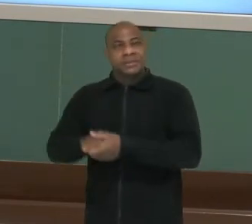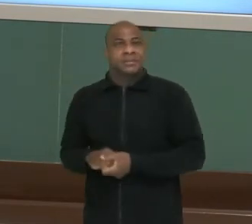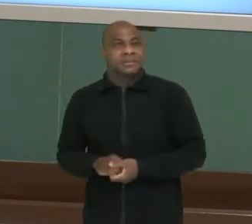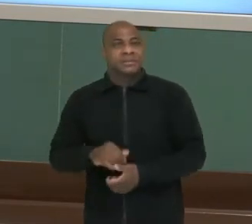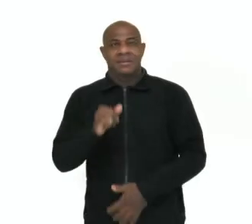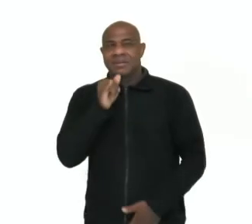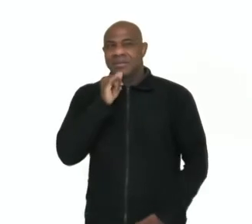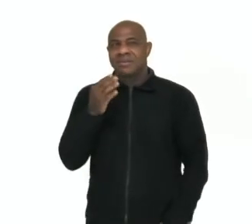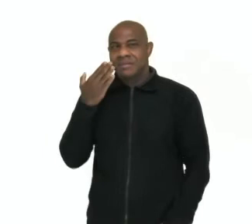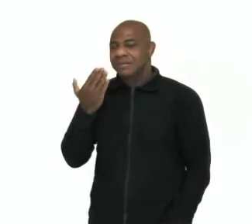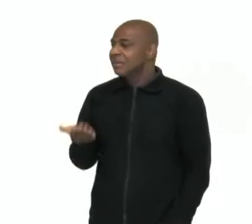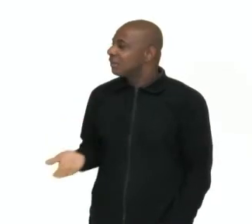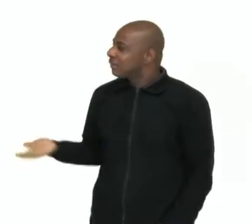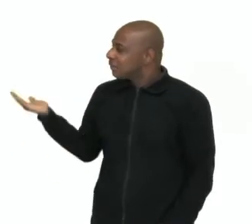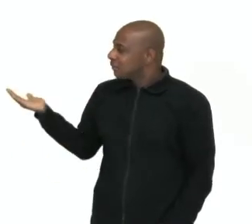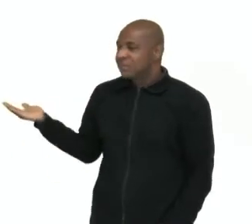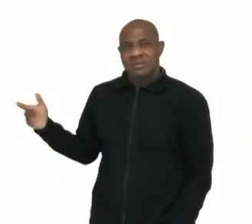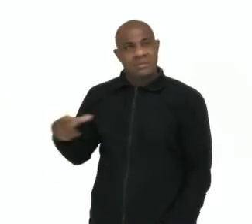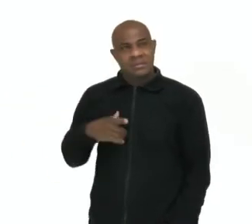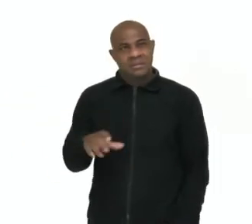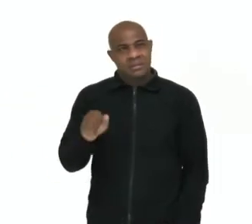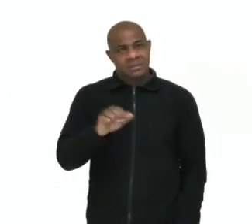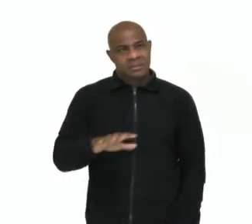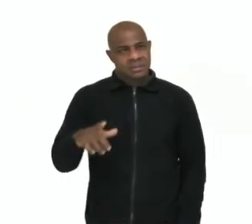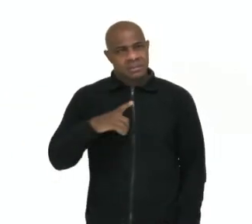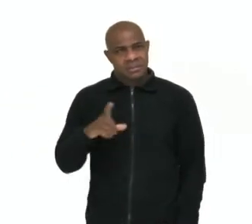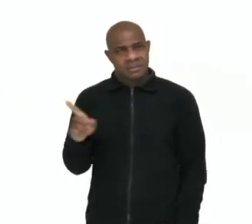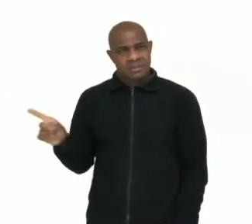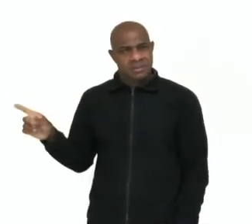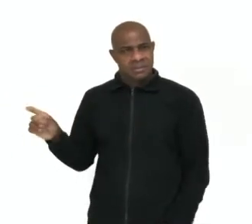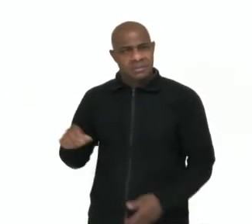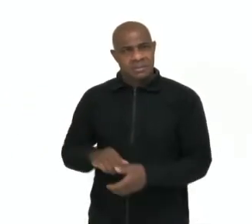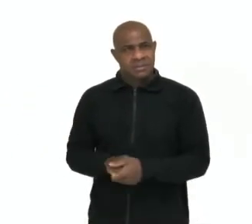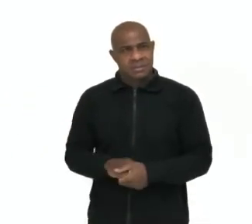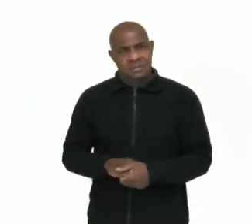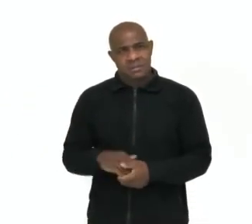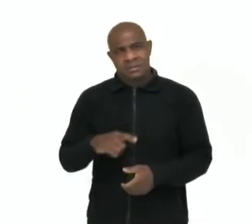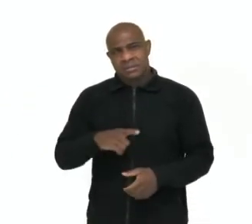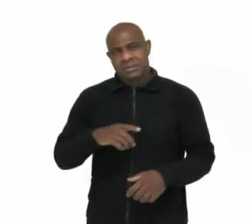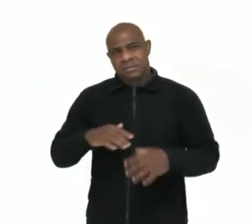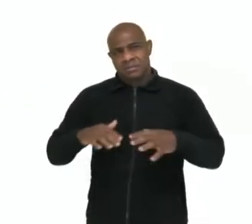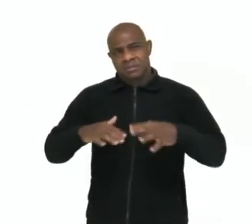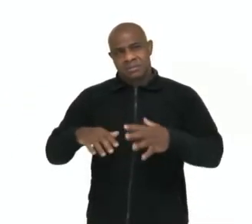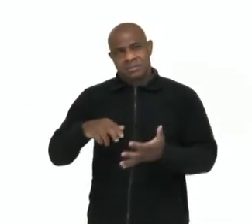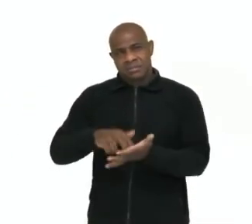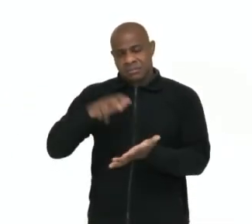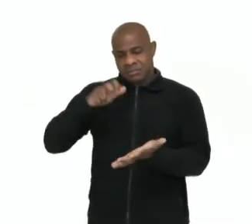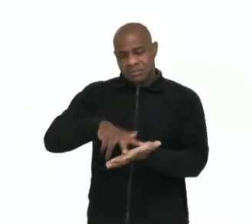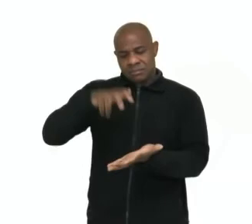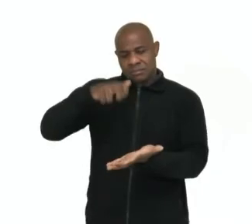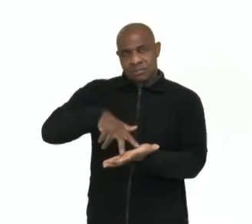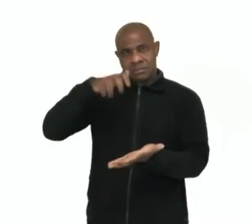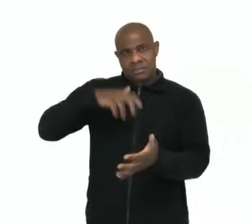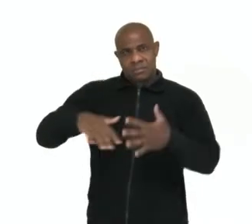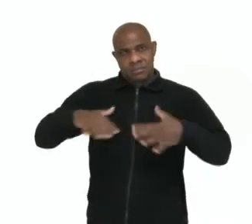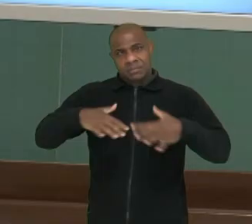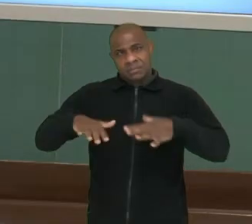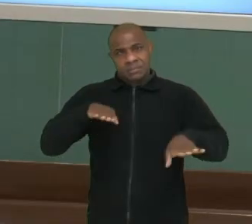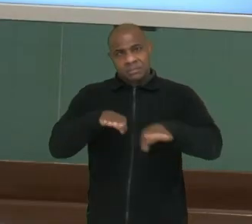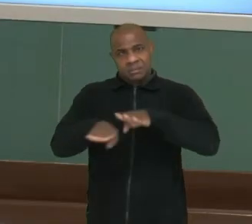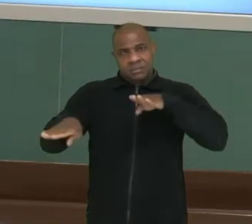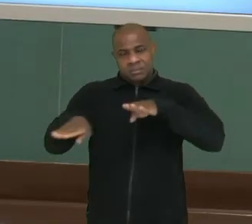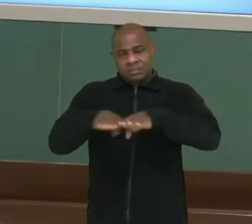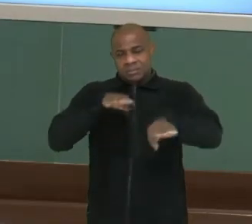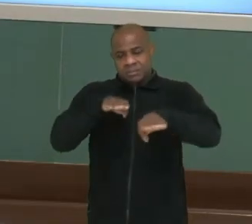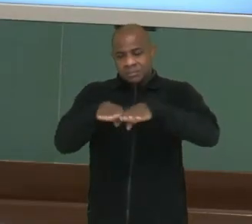onda numa corda, nós temos, pessoal, uma onda sísmica que vem lá embaixo da vibração das placas